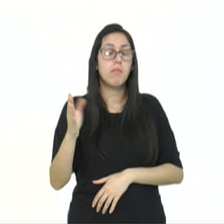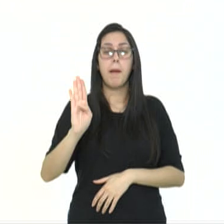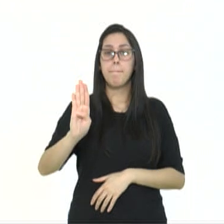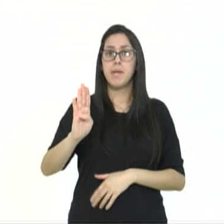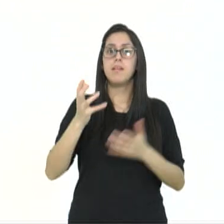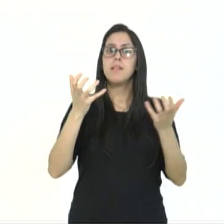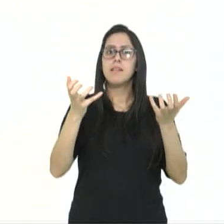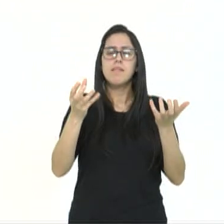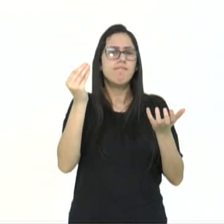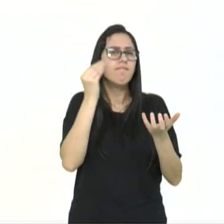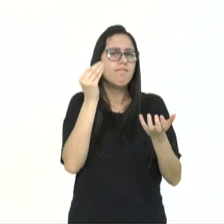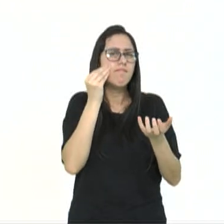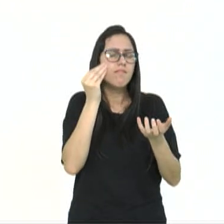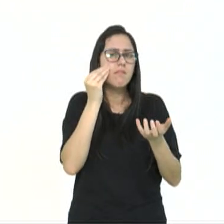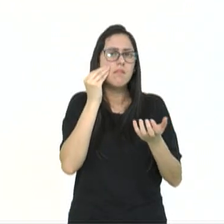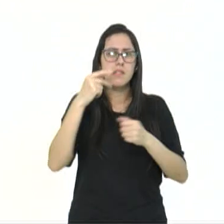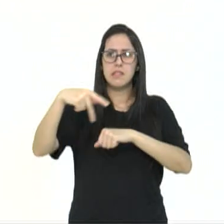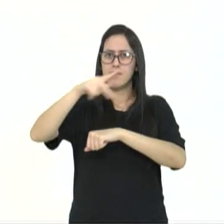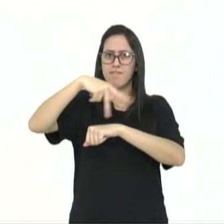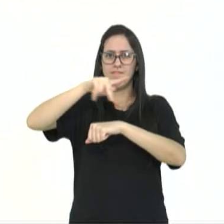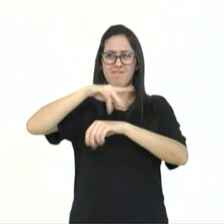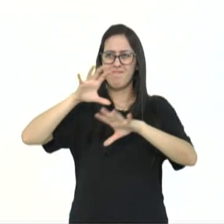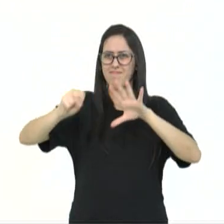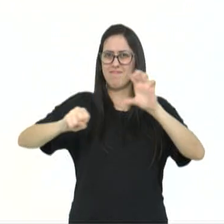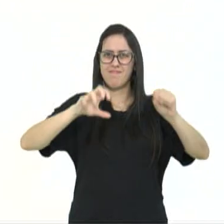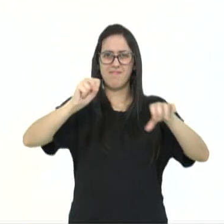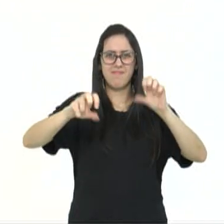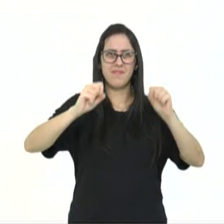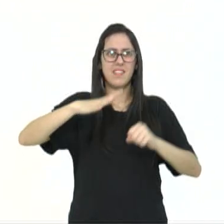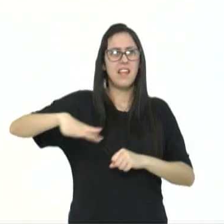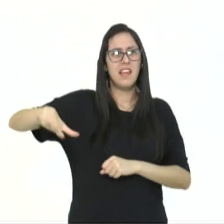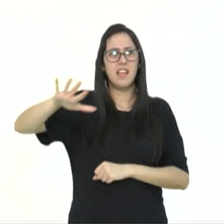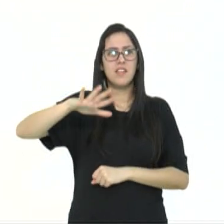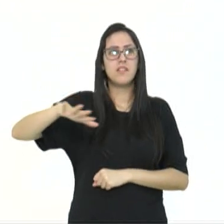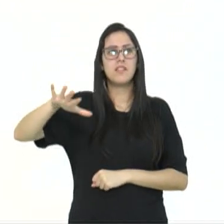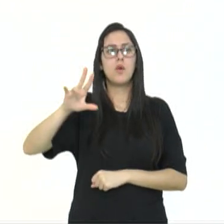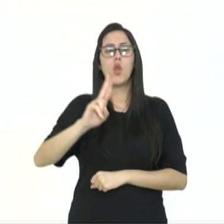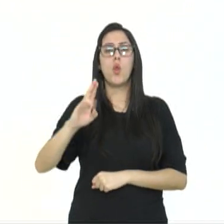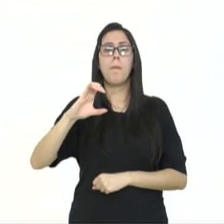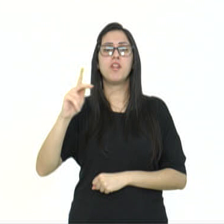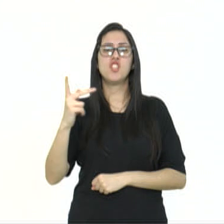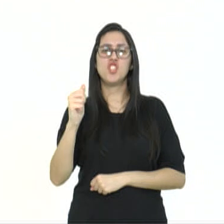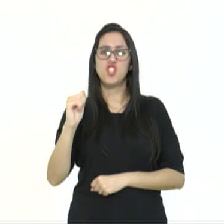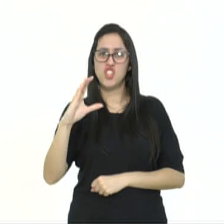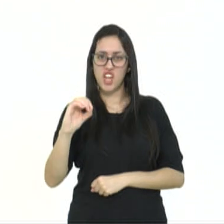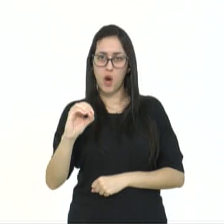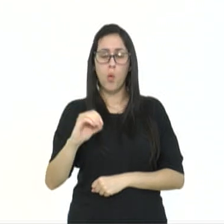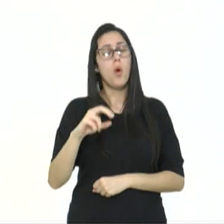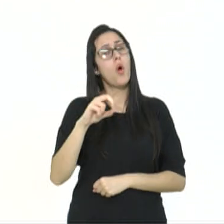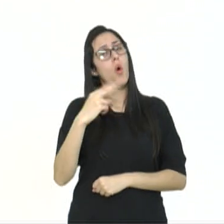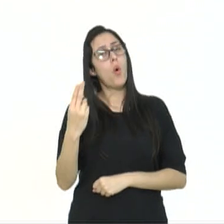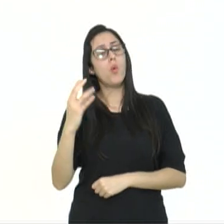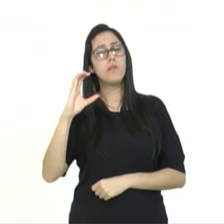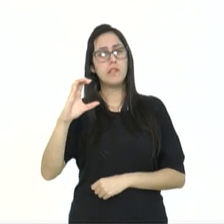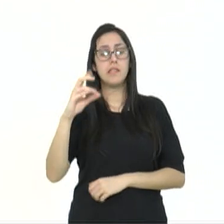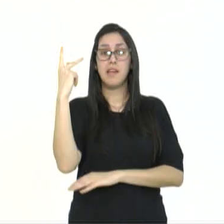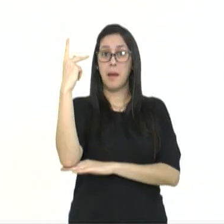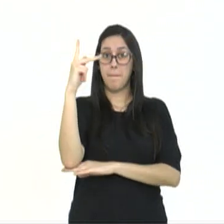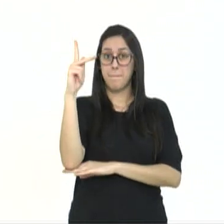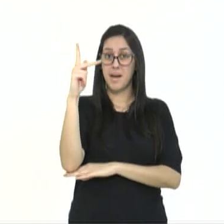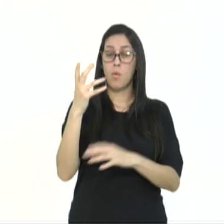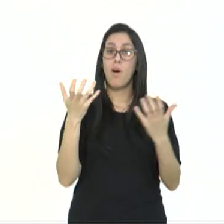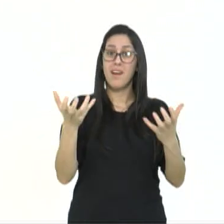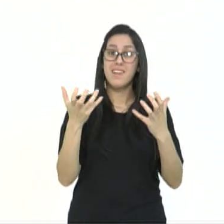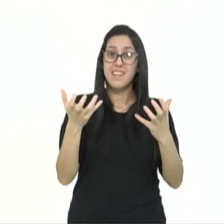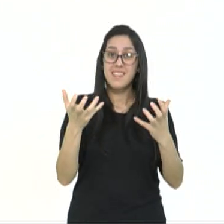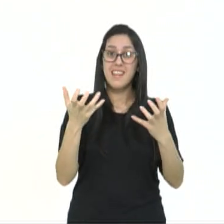tentativa de garantir o domínio nacional sobre a região do Chaco paraguaio, ou C, a pretensão do Paraguai em